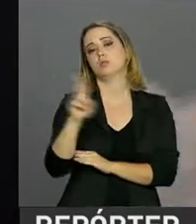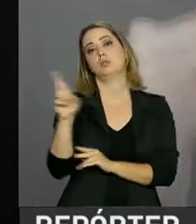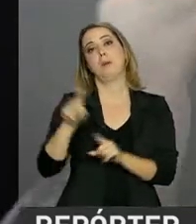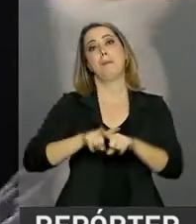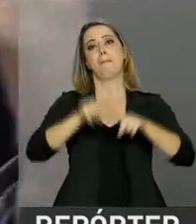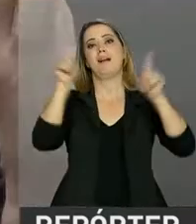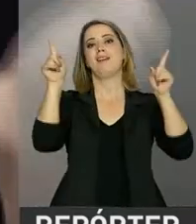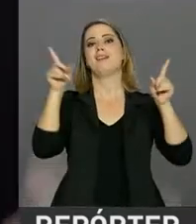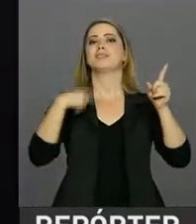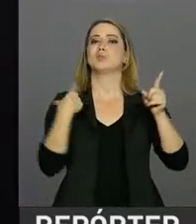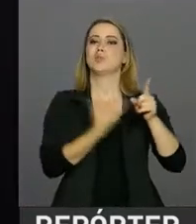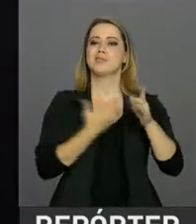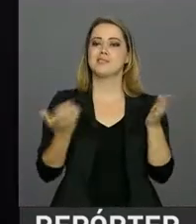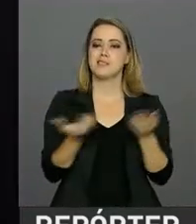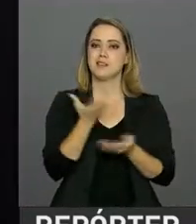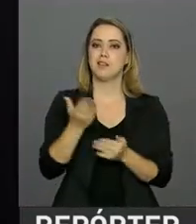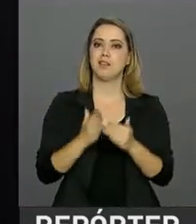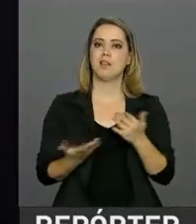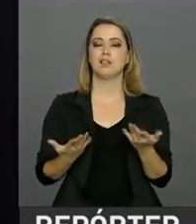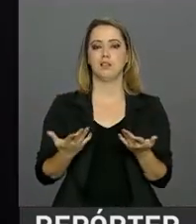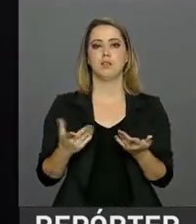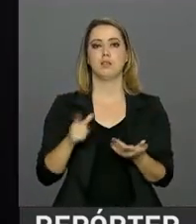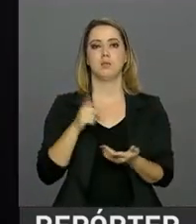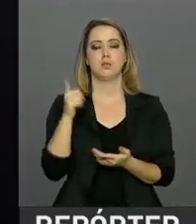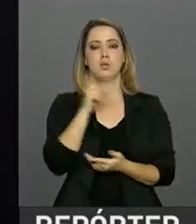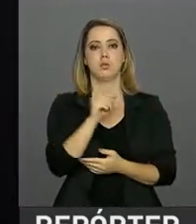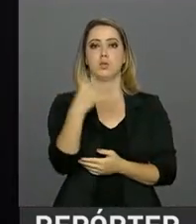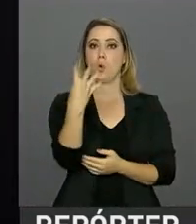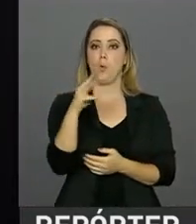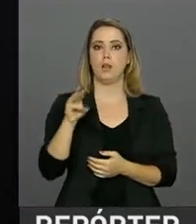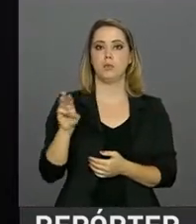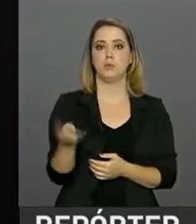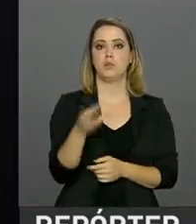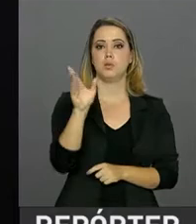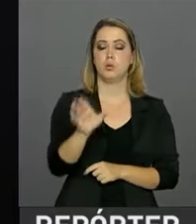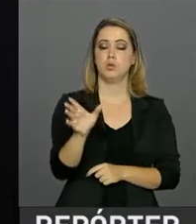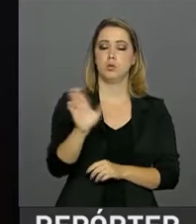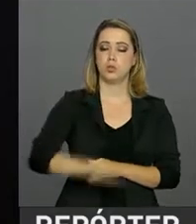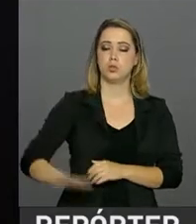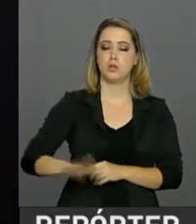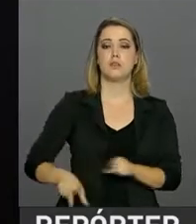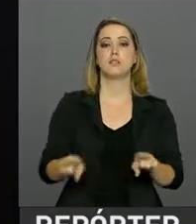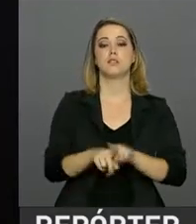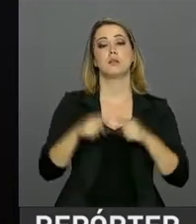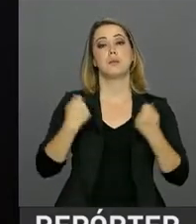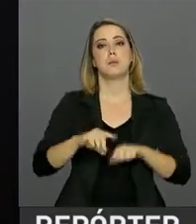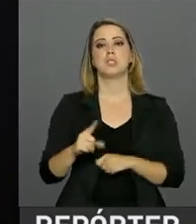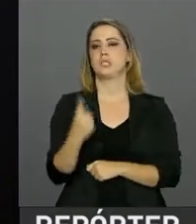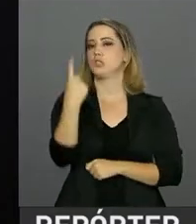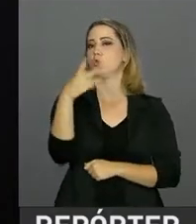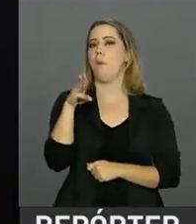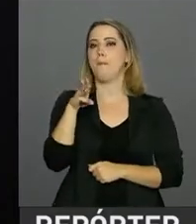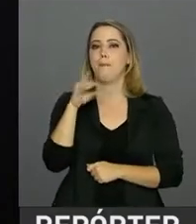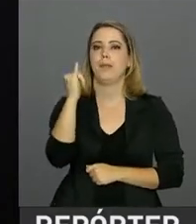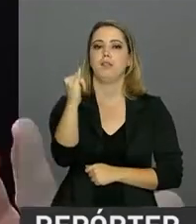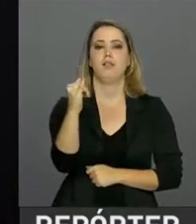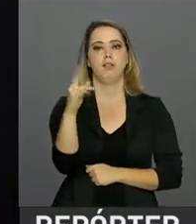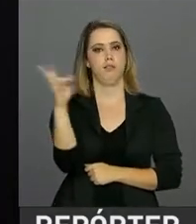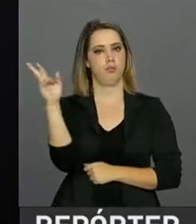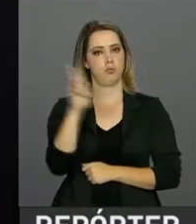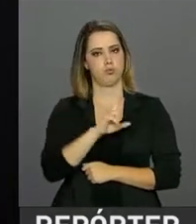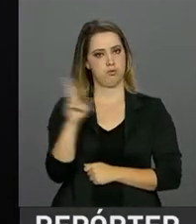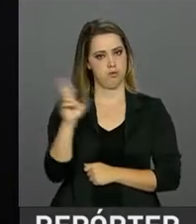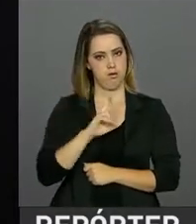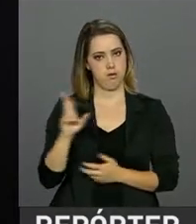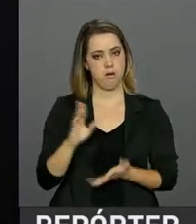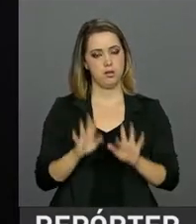Mas nós pretendemos chegar, para chegar aos 4 milhões de crianças, nós vamos chegar a um orçamento aí de 1 bilhão e meio, 1 bilhão e